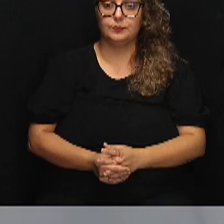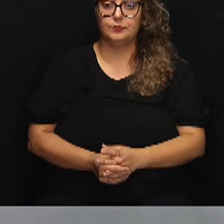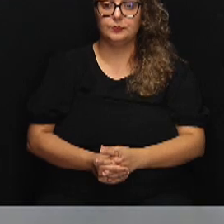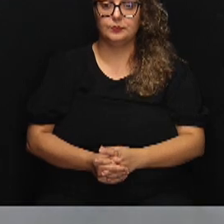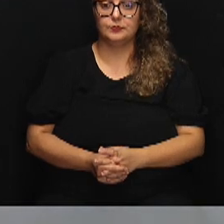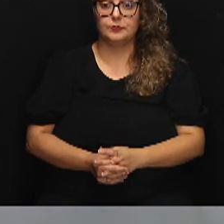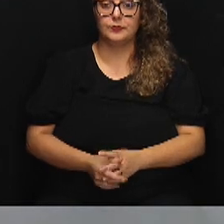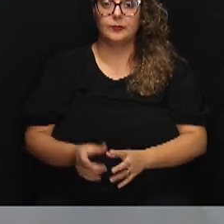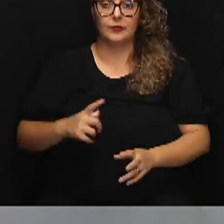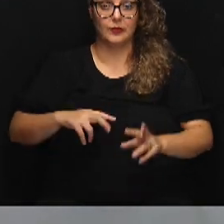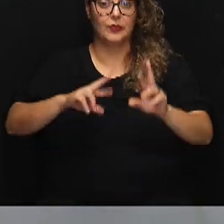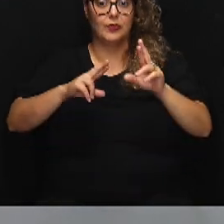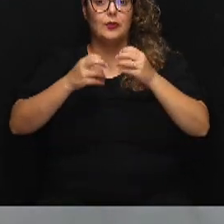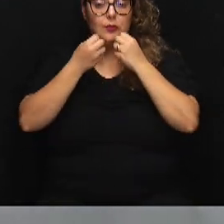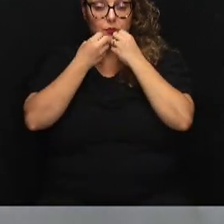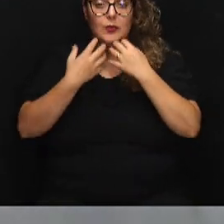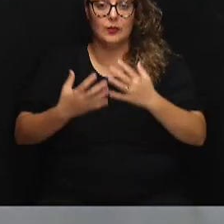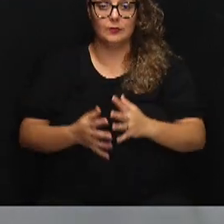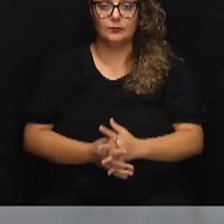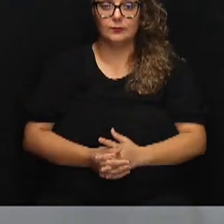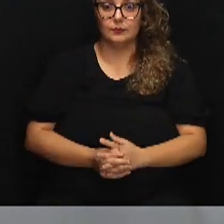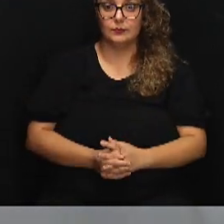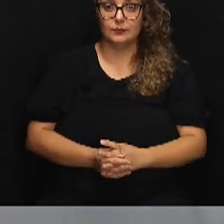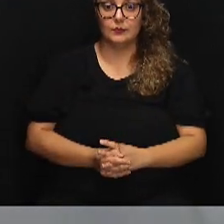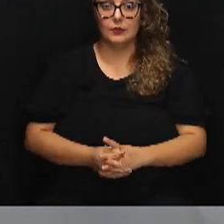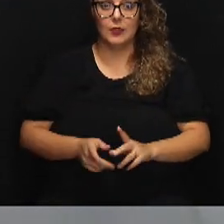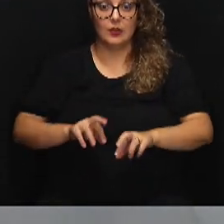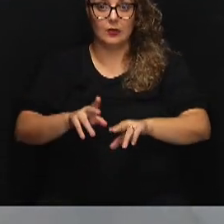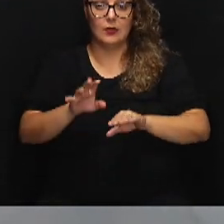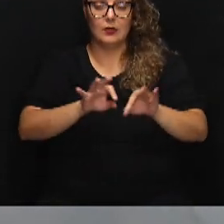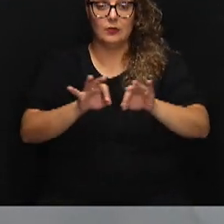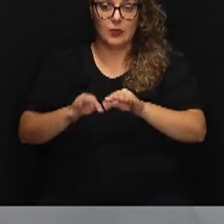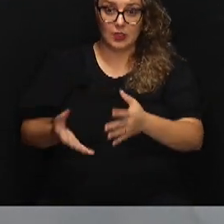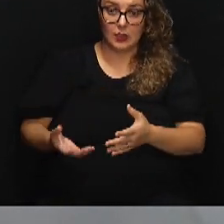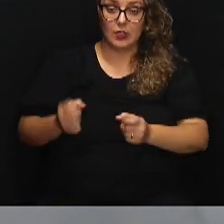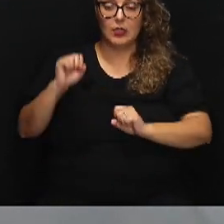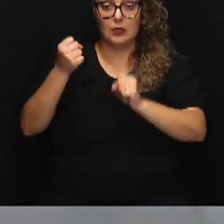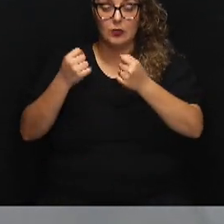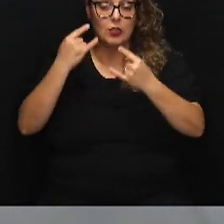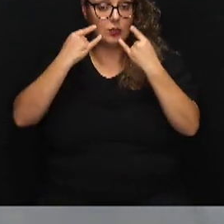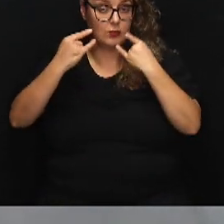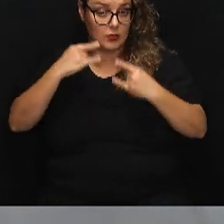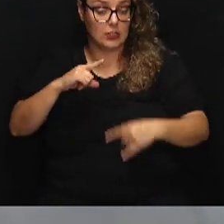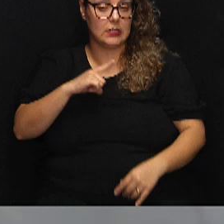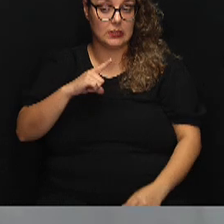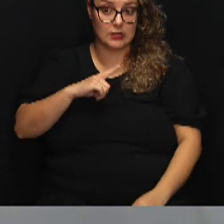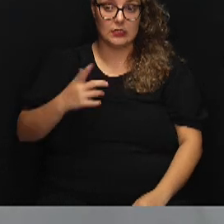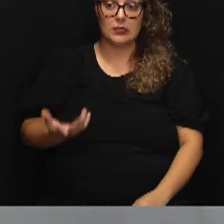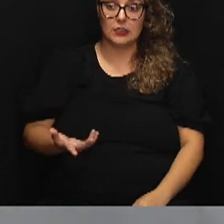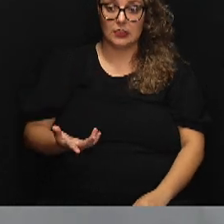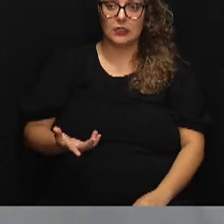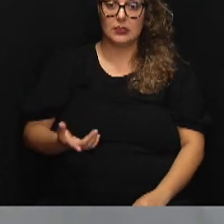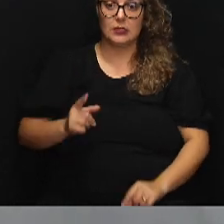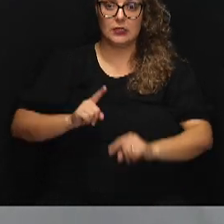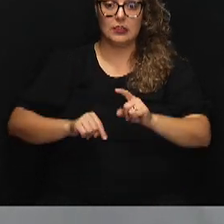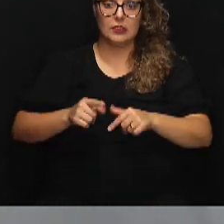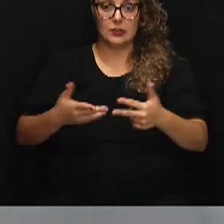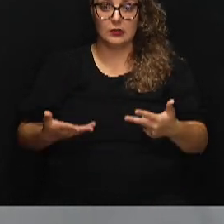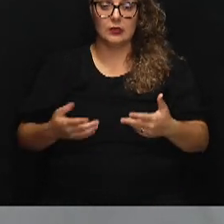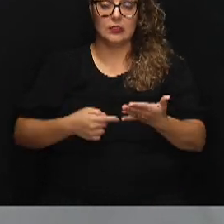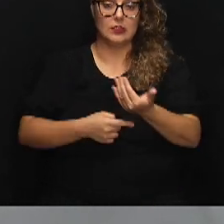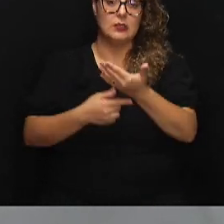temos perspectivas muito boas, já foram vários projetos aprovados, indústrias têm interesse nesse produto, nessa